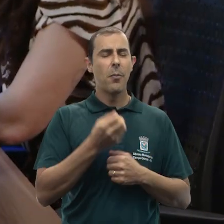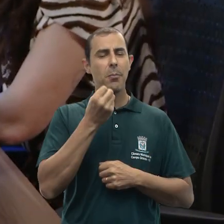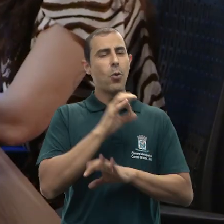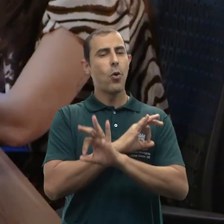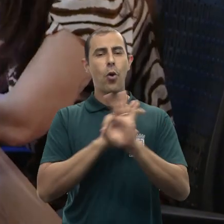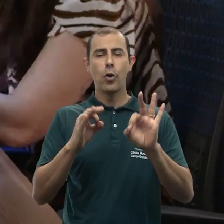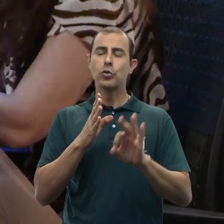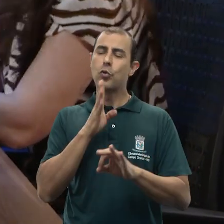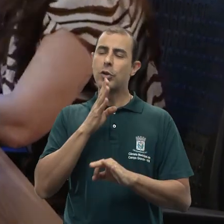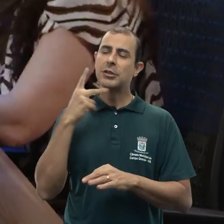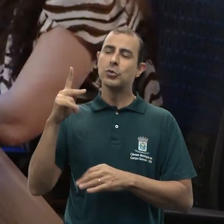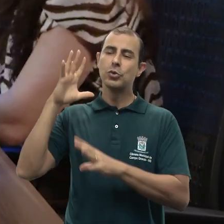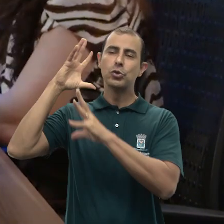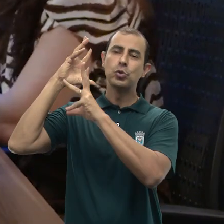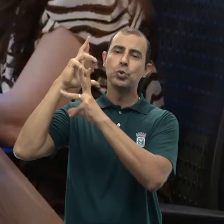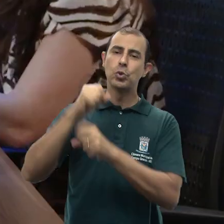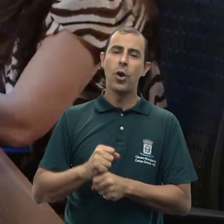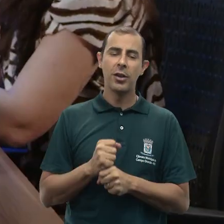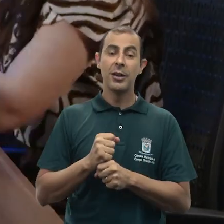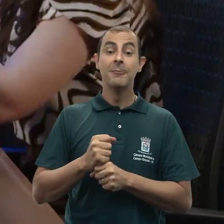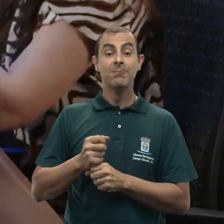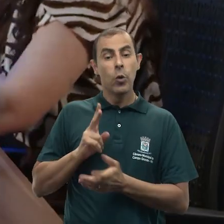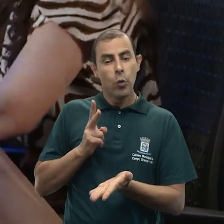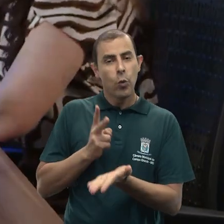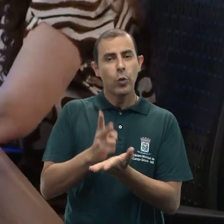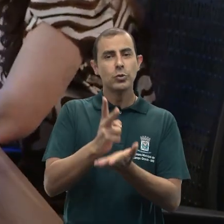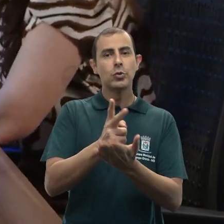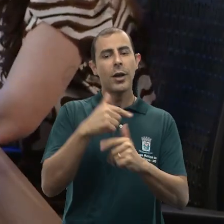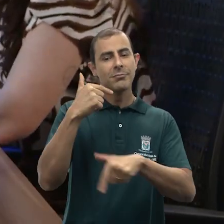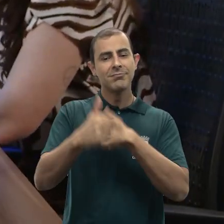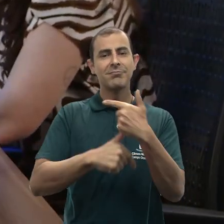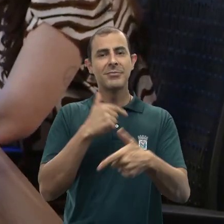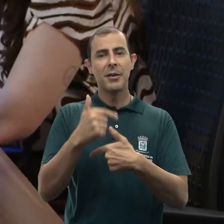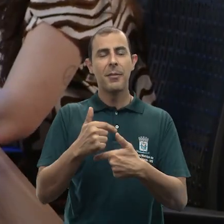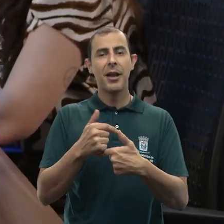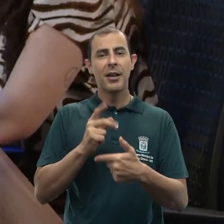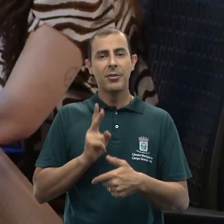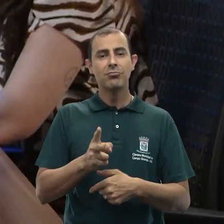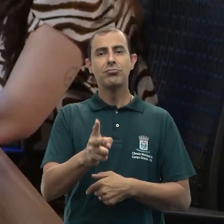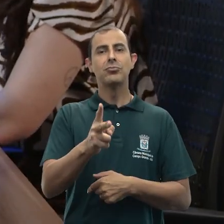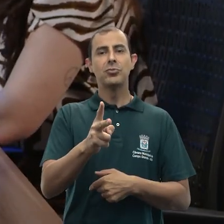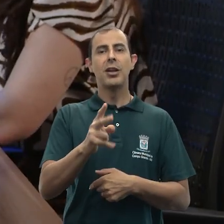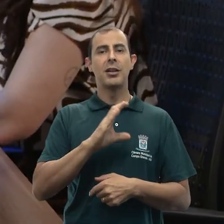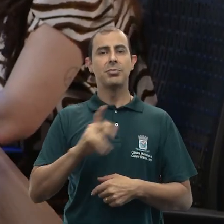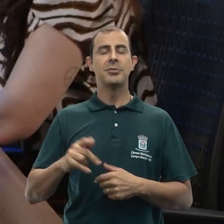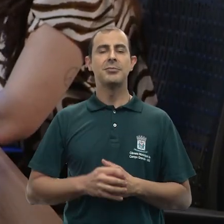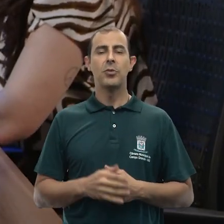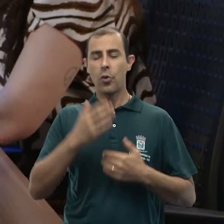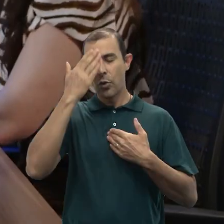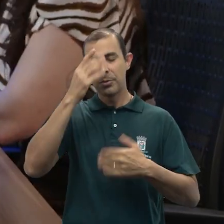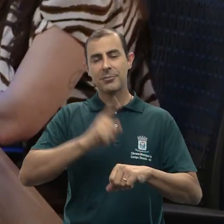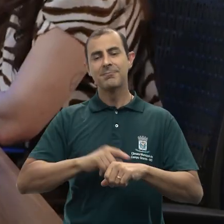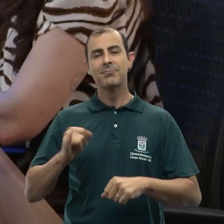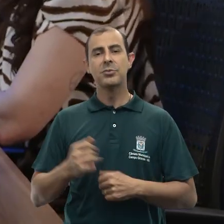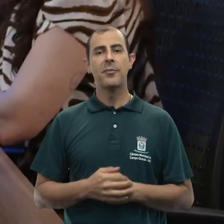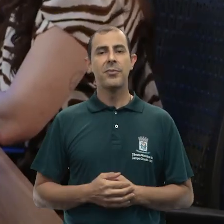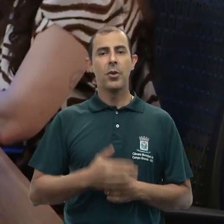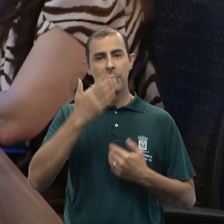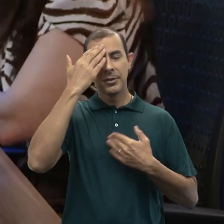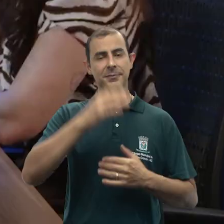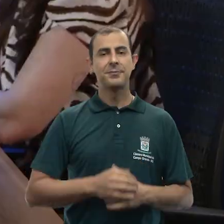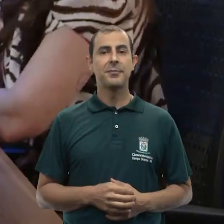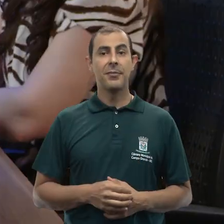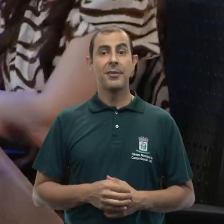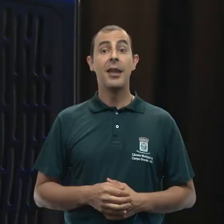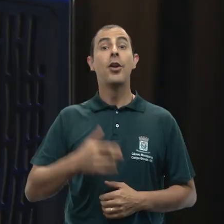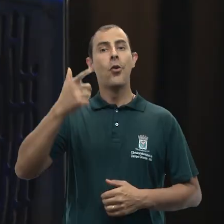com a gente. Muito bom conhecer a sua história, que você possa continuar aí na sua caminhada, trabalhando bastante por Campo Grande. Obrigado pela oportunidade mais uma vez.